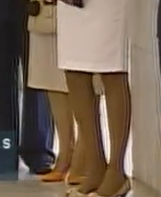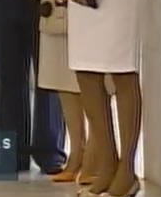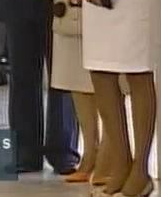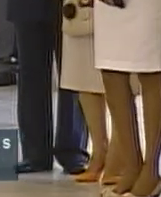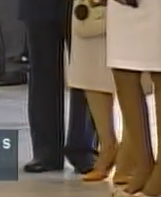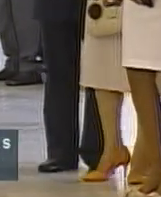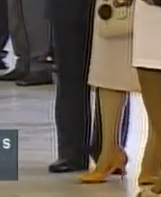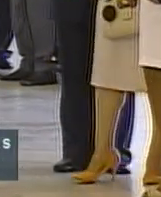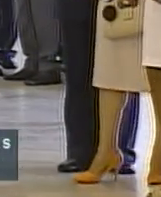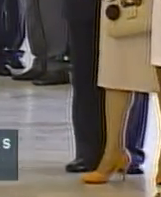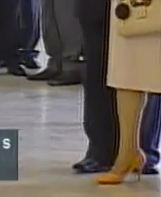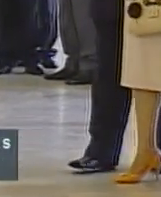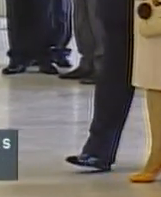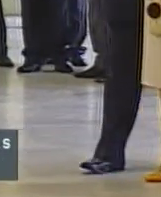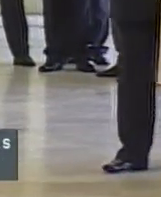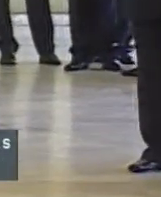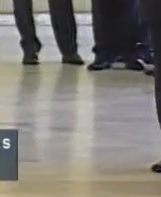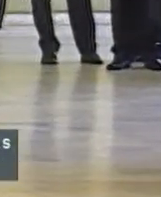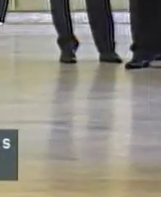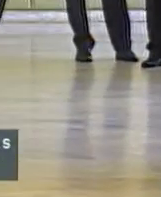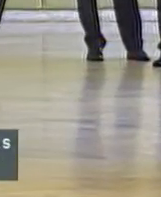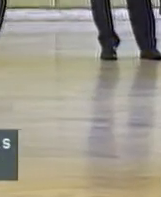Ava Rosana Guevara Pinto.